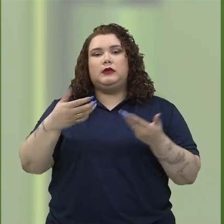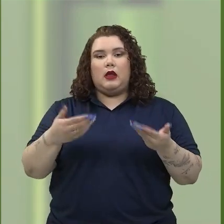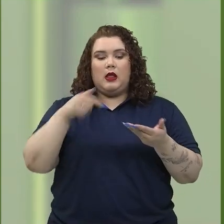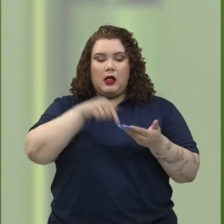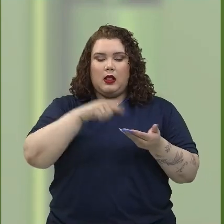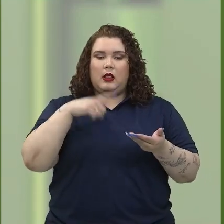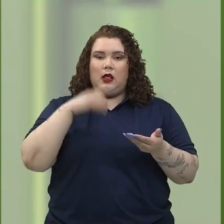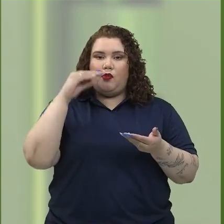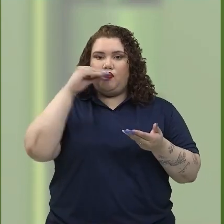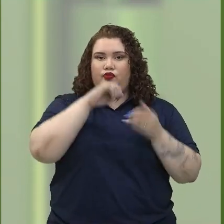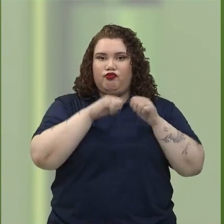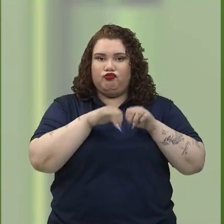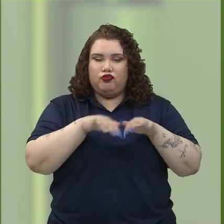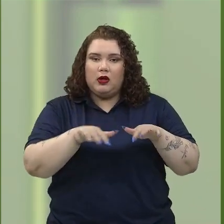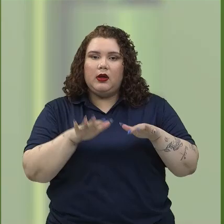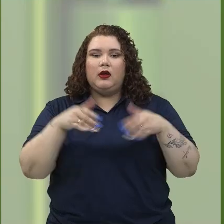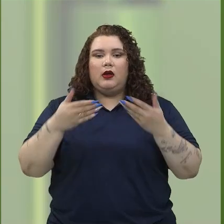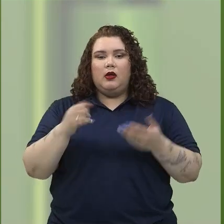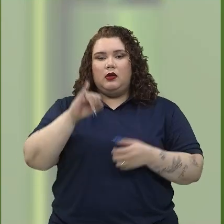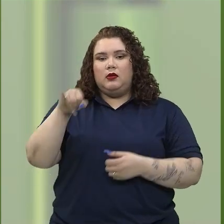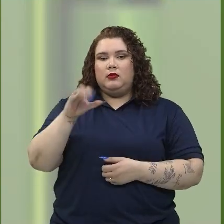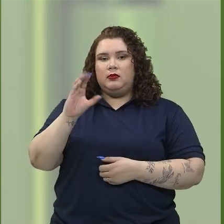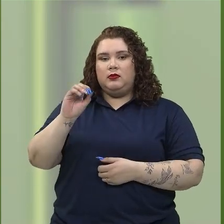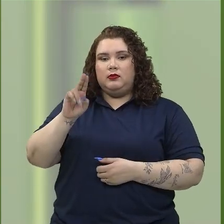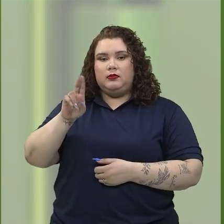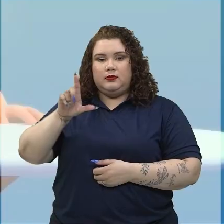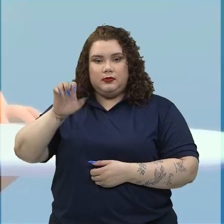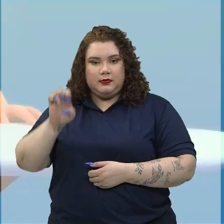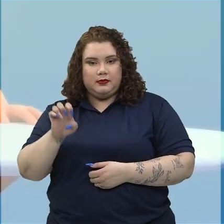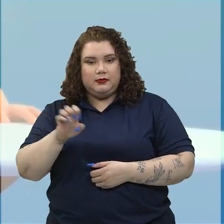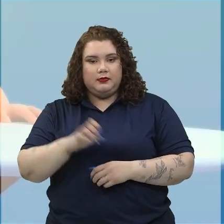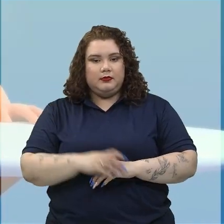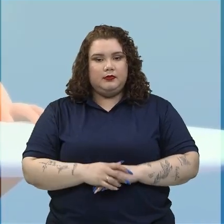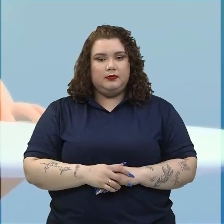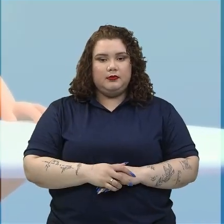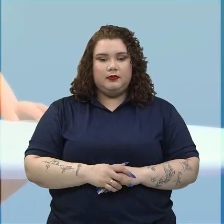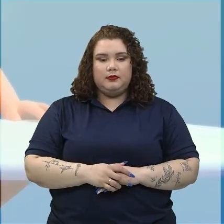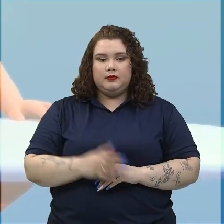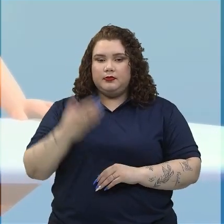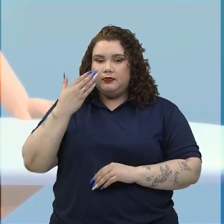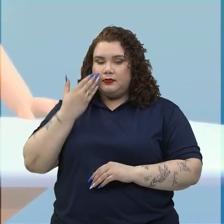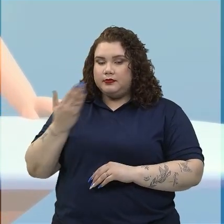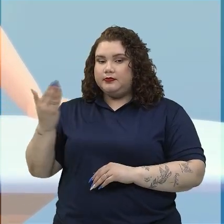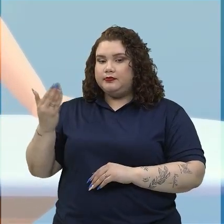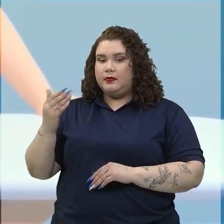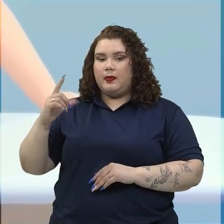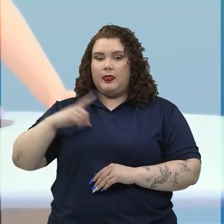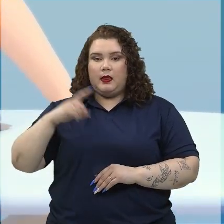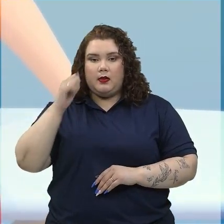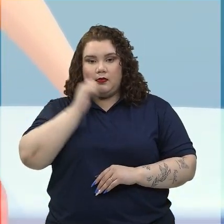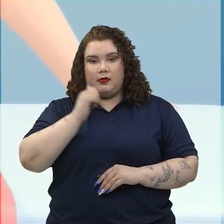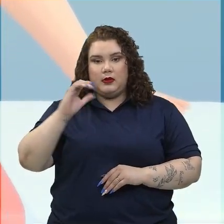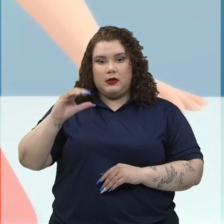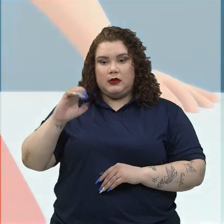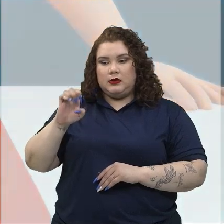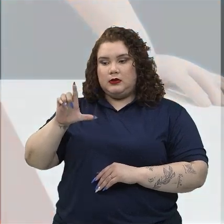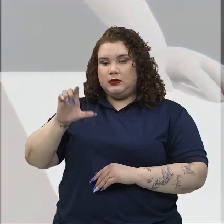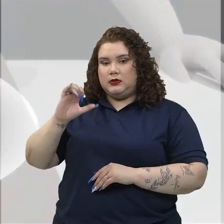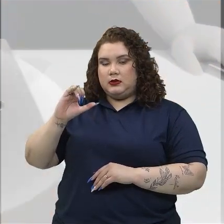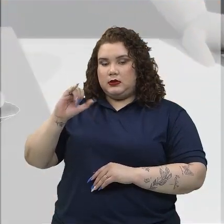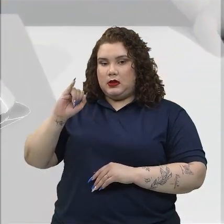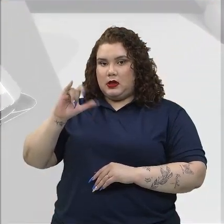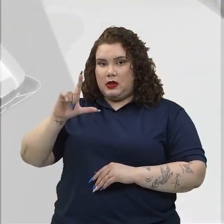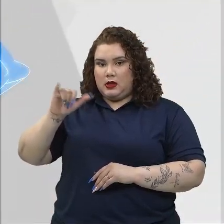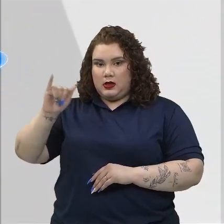à resistência. Então, vejam aí comigo novamente, olha só. Temos aqui a Cecília passando uma